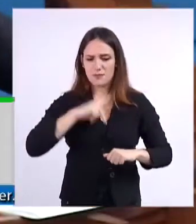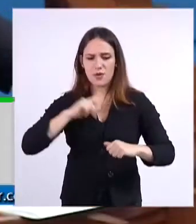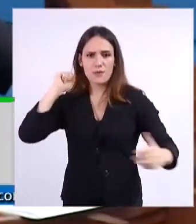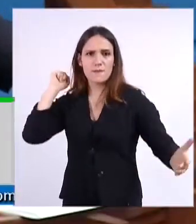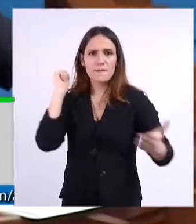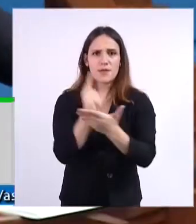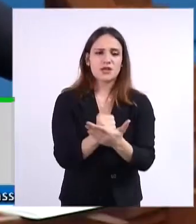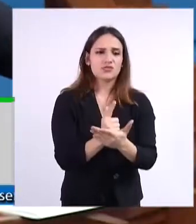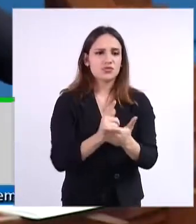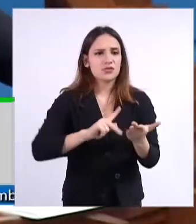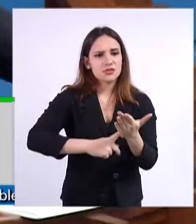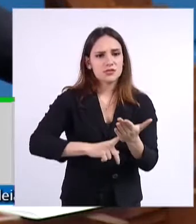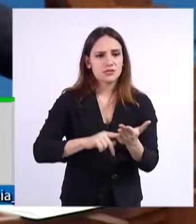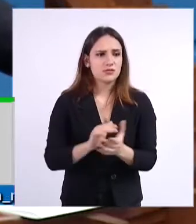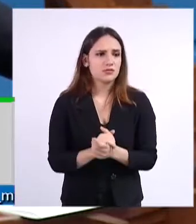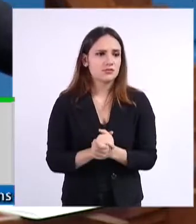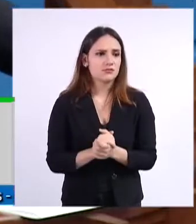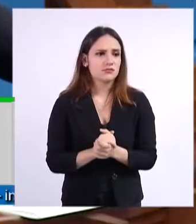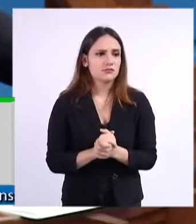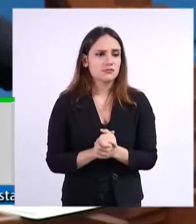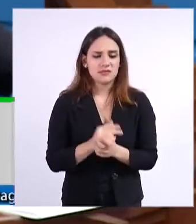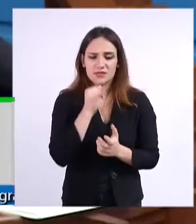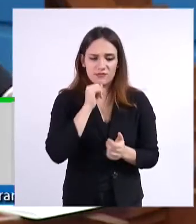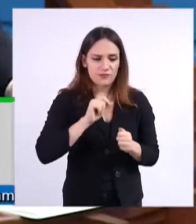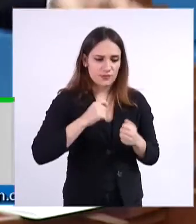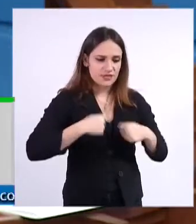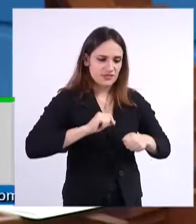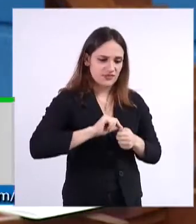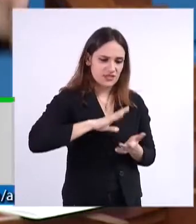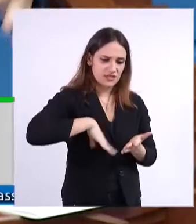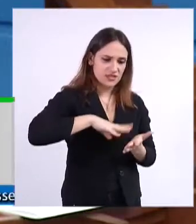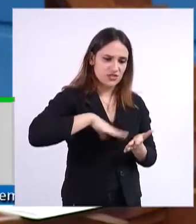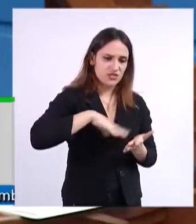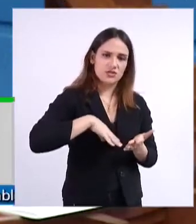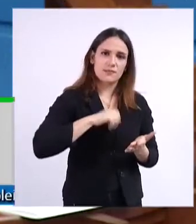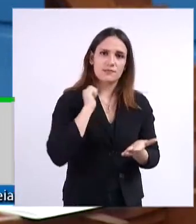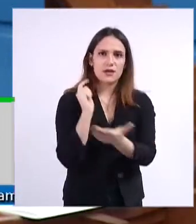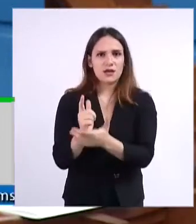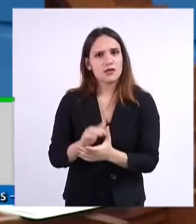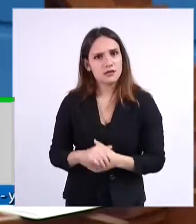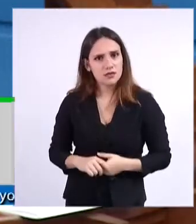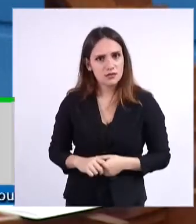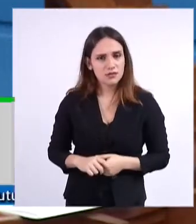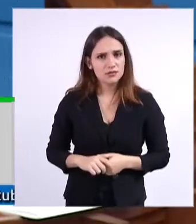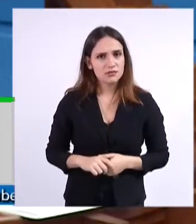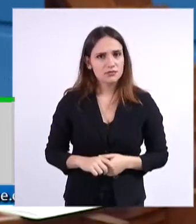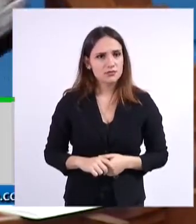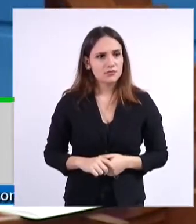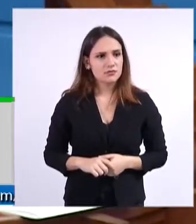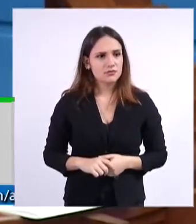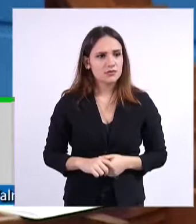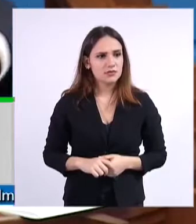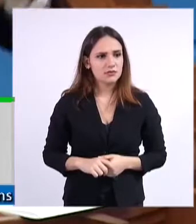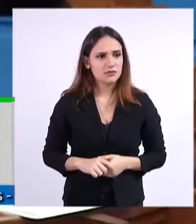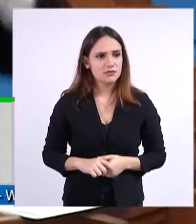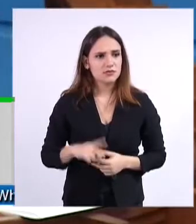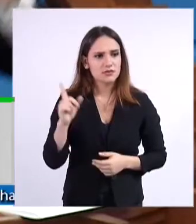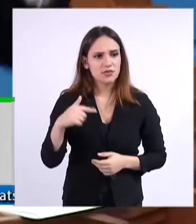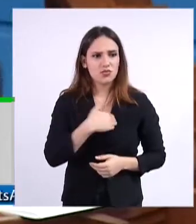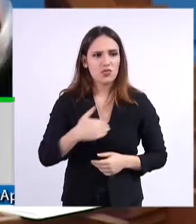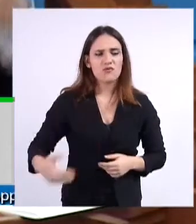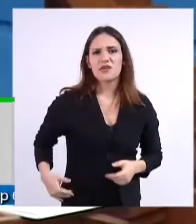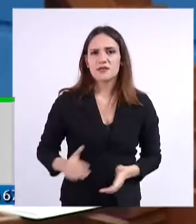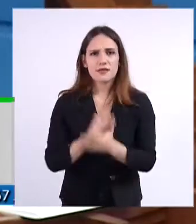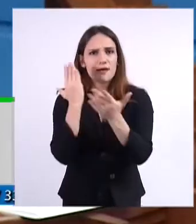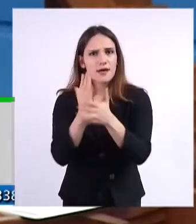ao sindicato. Pessoalmente, ir lá, tirar um boleto e pagar. Acabou, golpeou. É um governo que está acabando